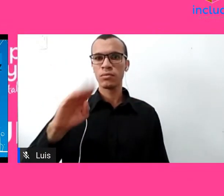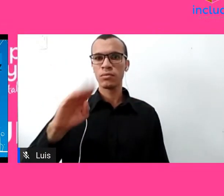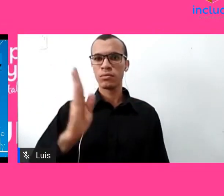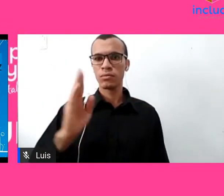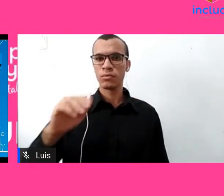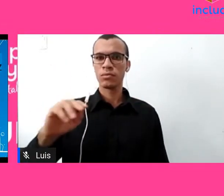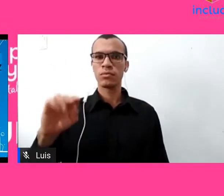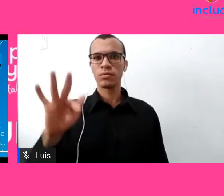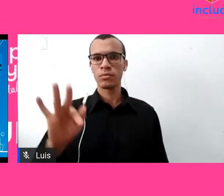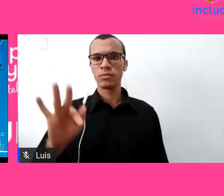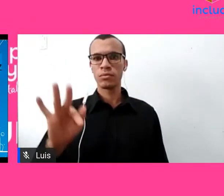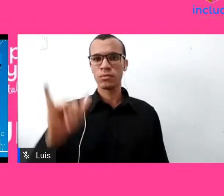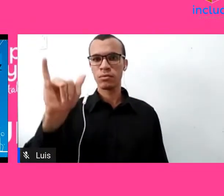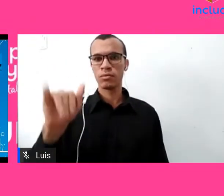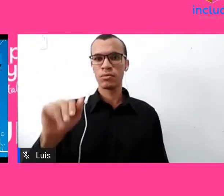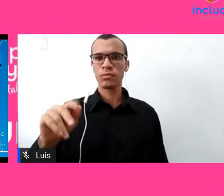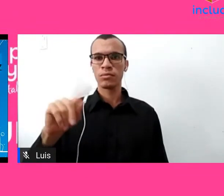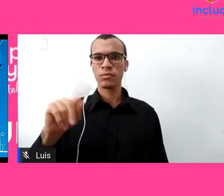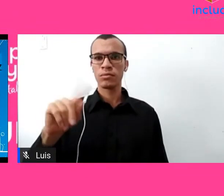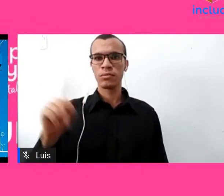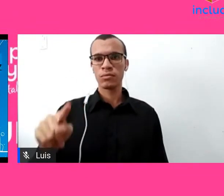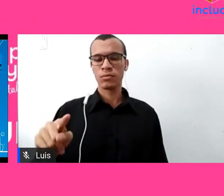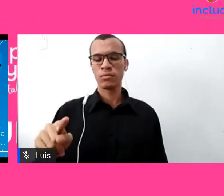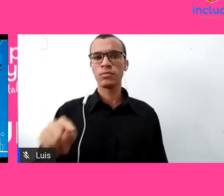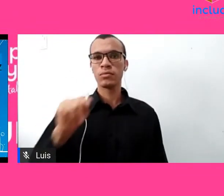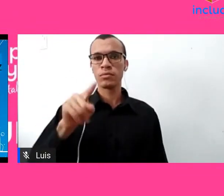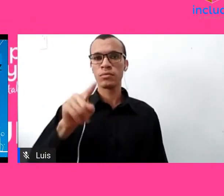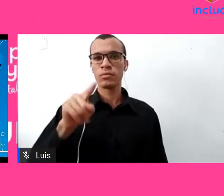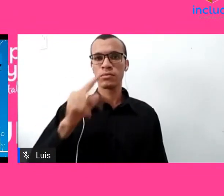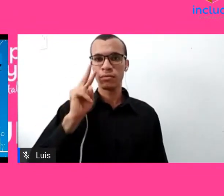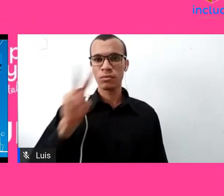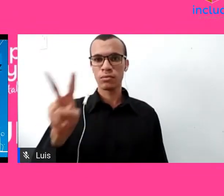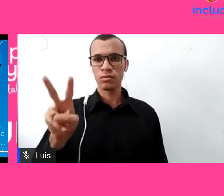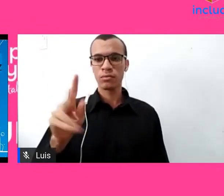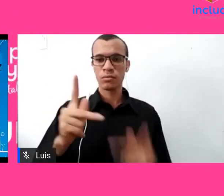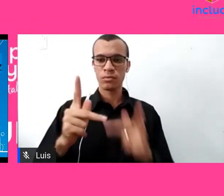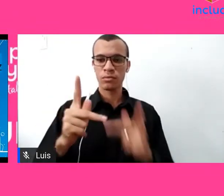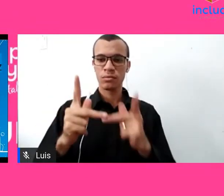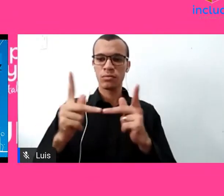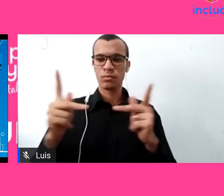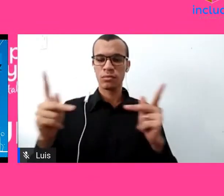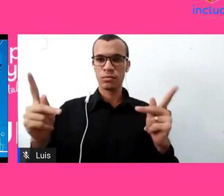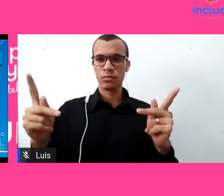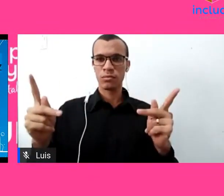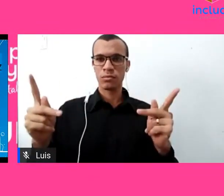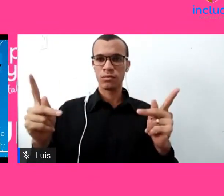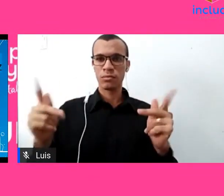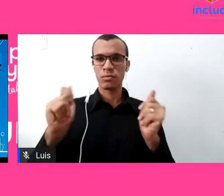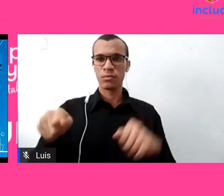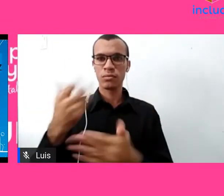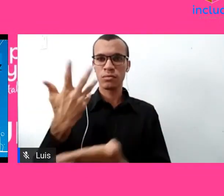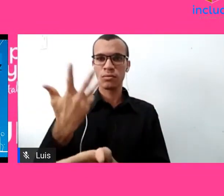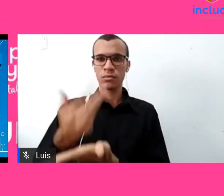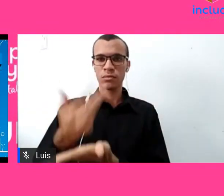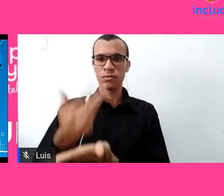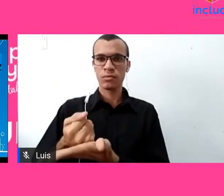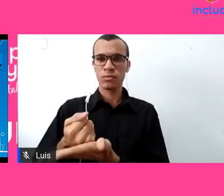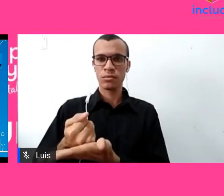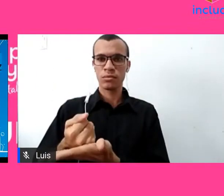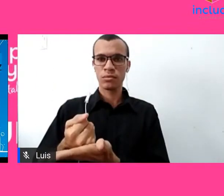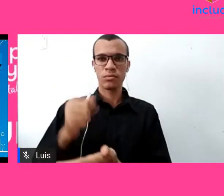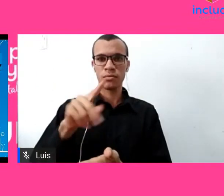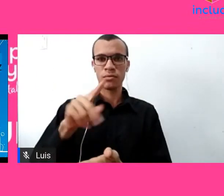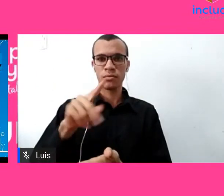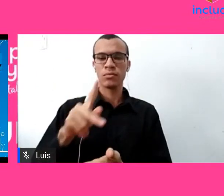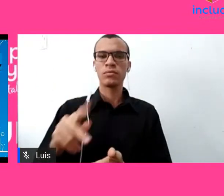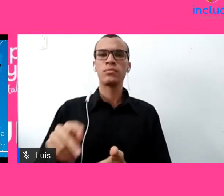encurtador.com.br/YZFKZ maiúsculo. É um link que vocês vão poder fazer o download desse projeto. E esse download,